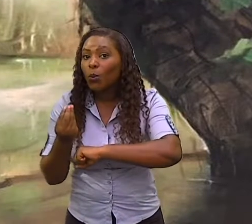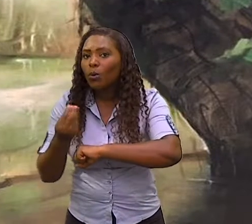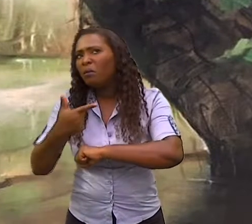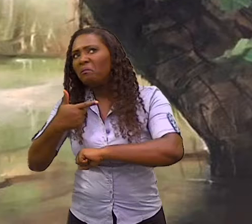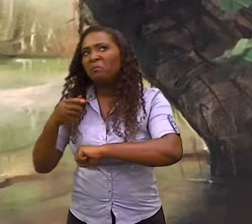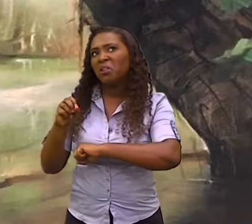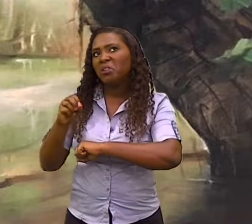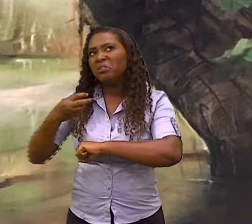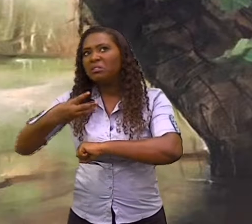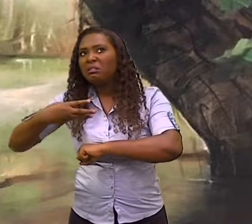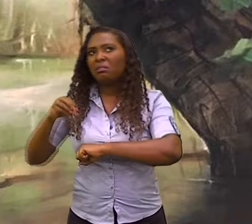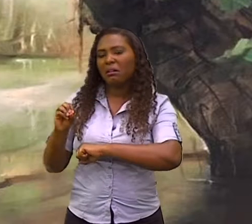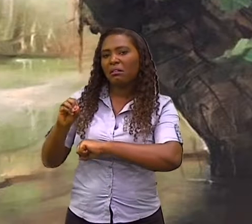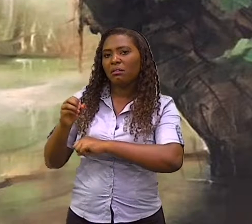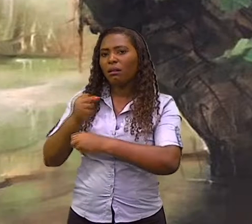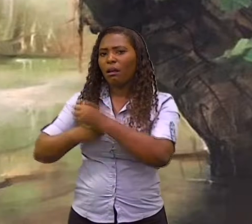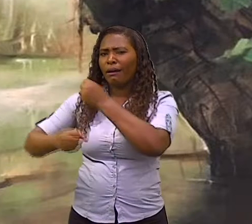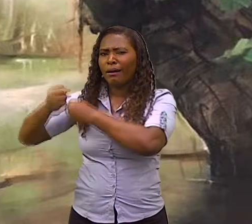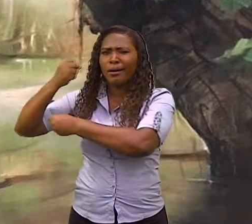há 30?